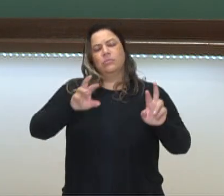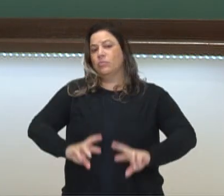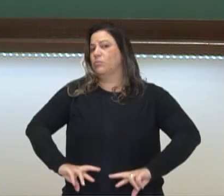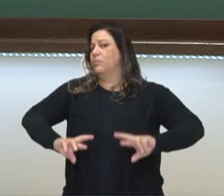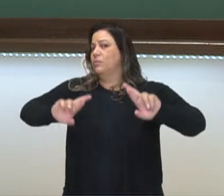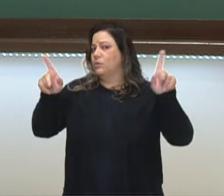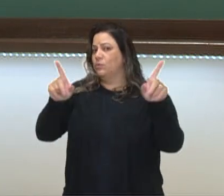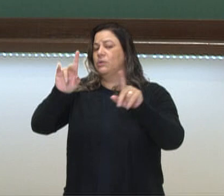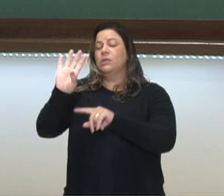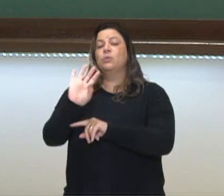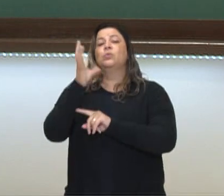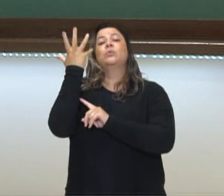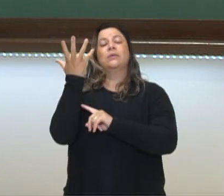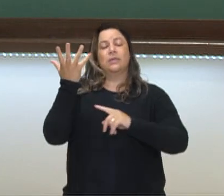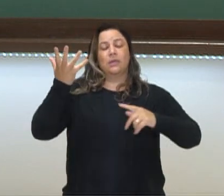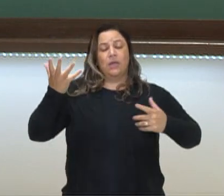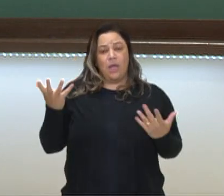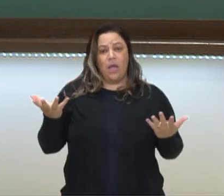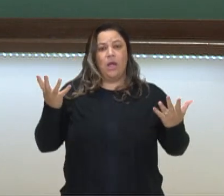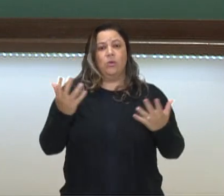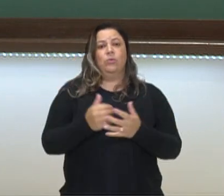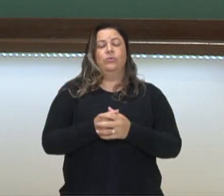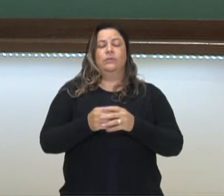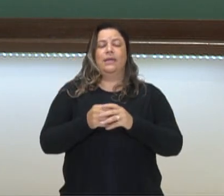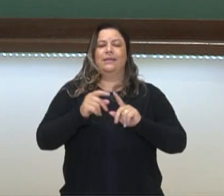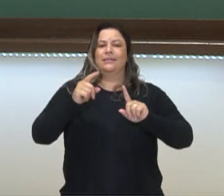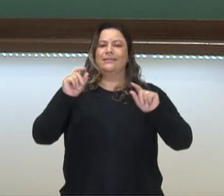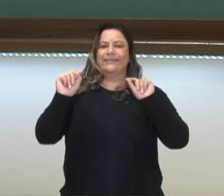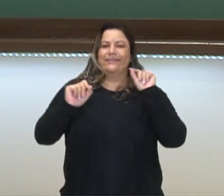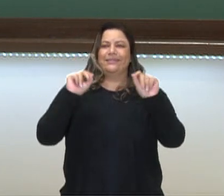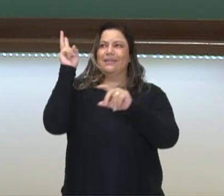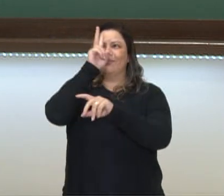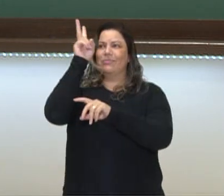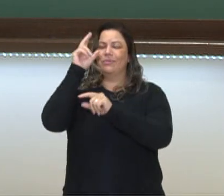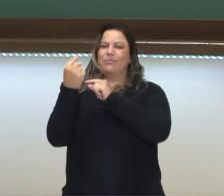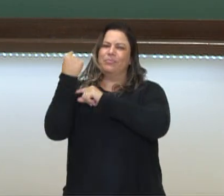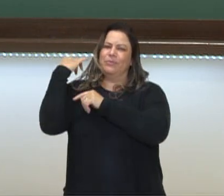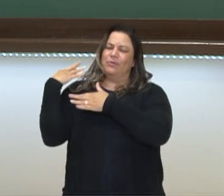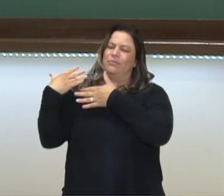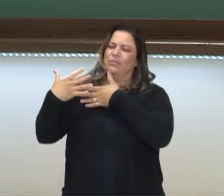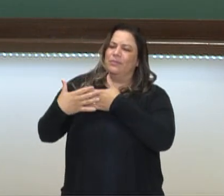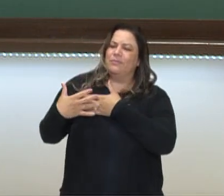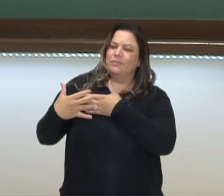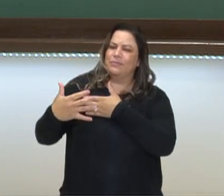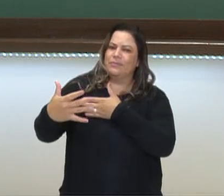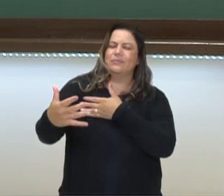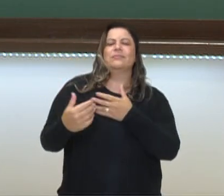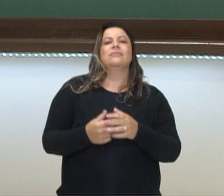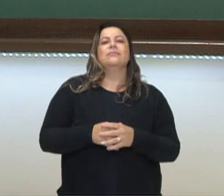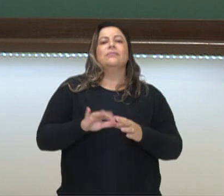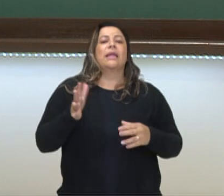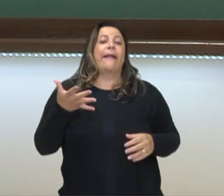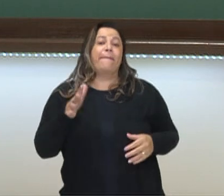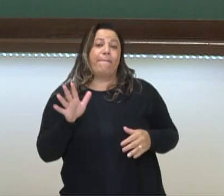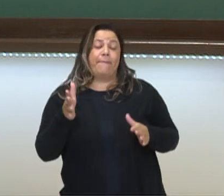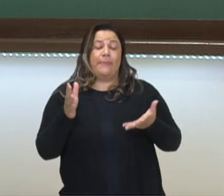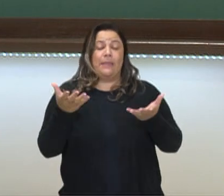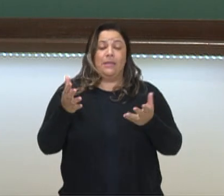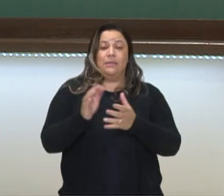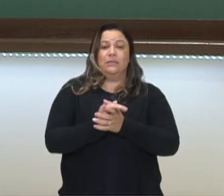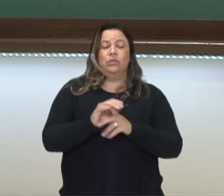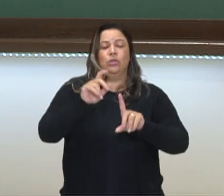com o que acontece na média histórica. Quer dizer que, se na média histórica nós tínhamos uma